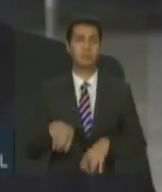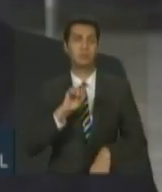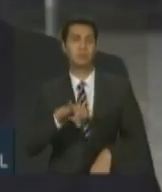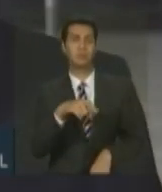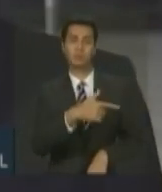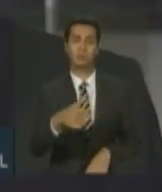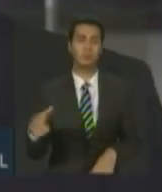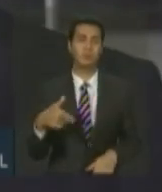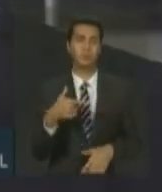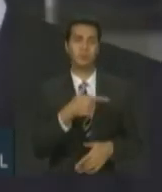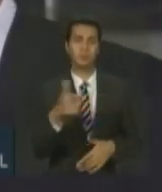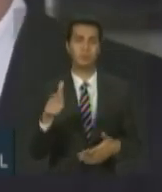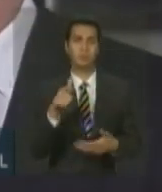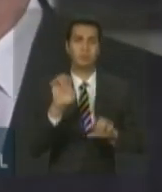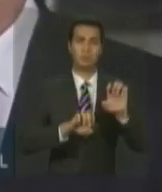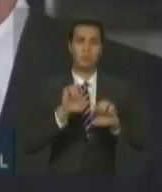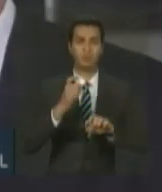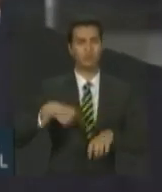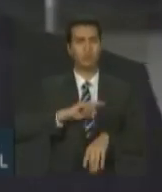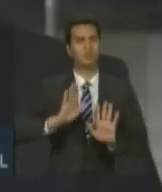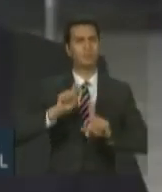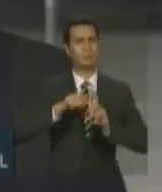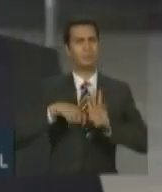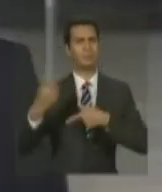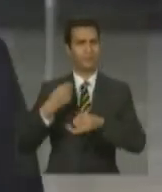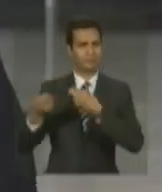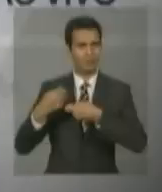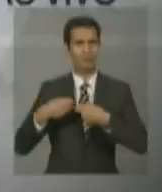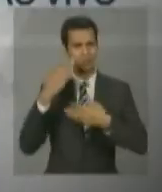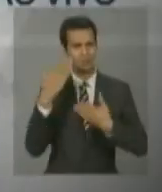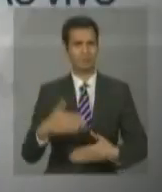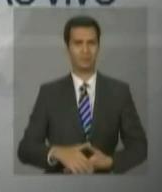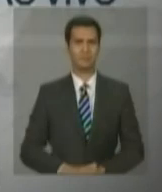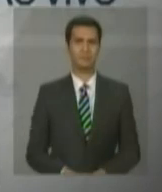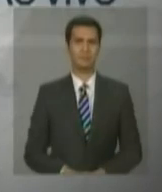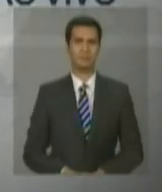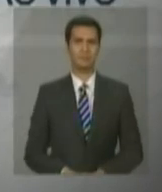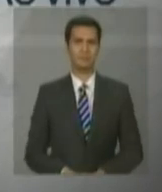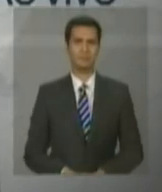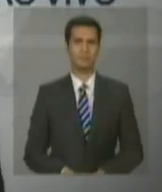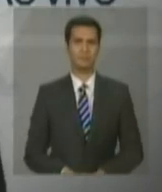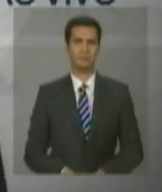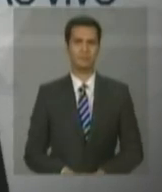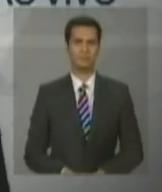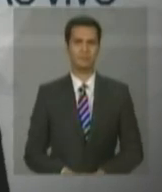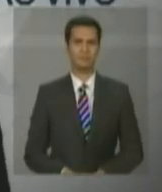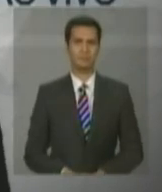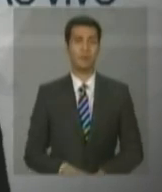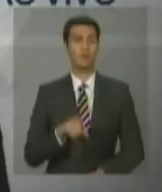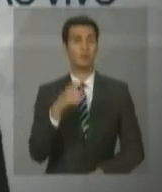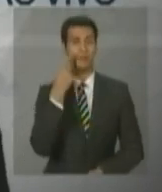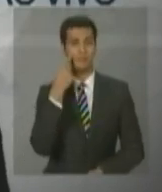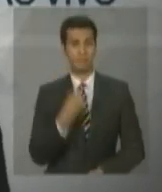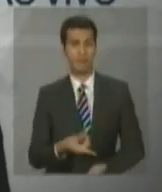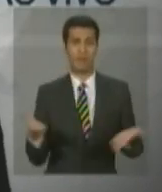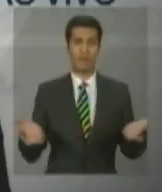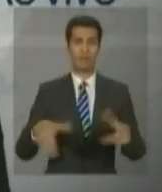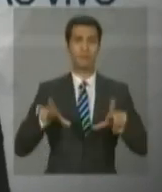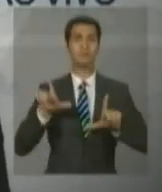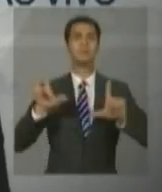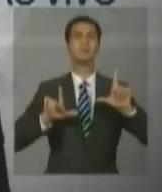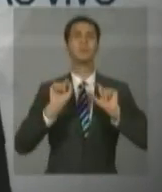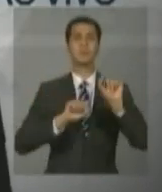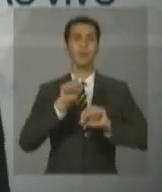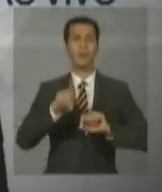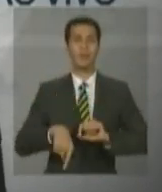Tem, nós estamos trabalhando já há meses com eles. Vamos aguardar. Obrigado, gente. Você acompanhou a coletiva com o ministro da Ciência